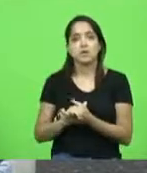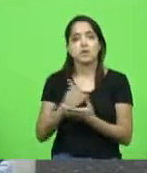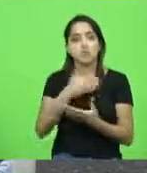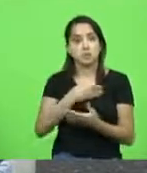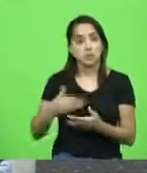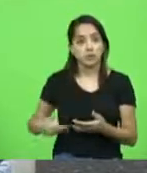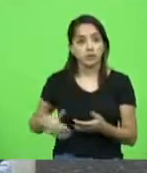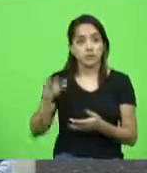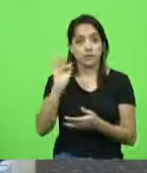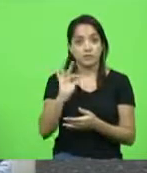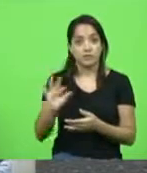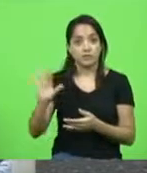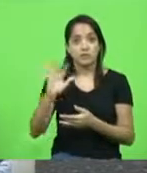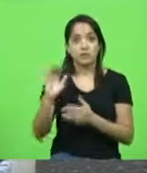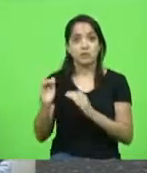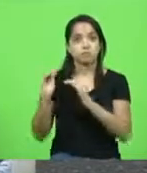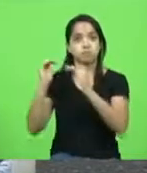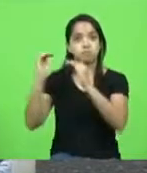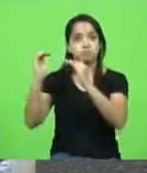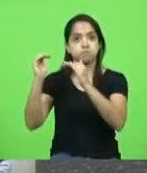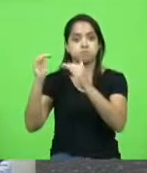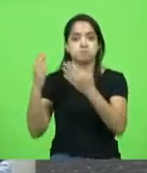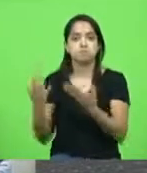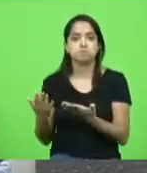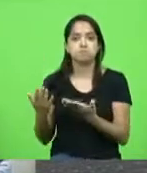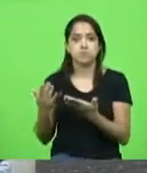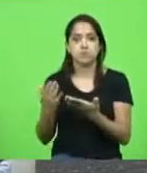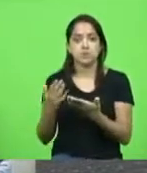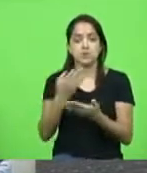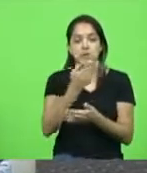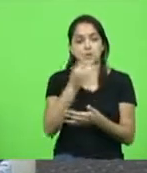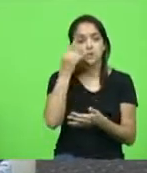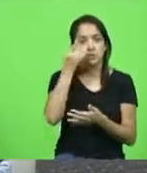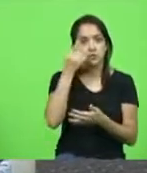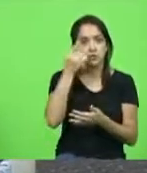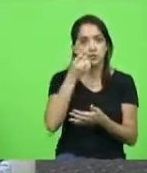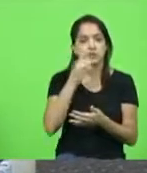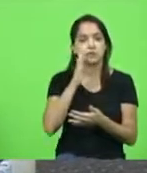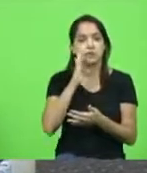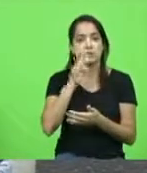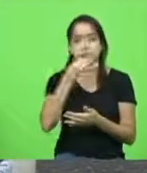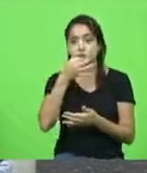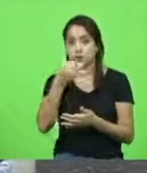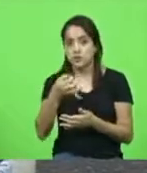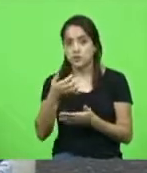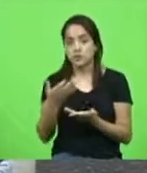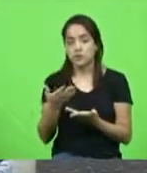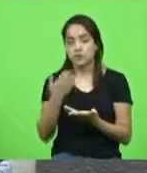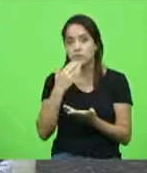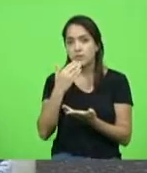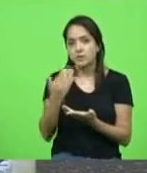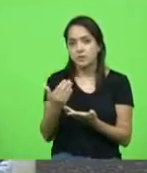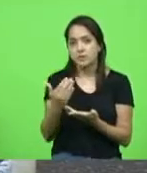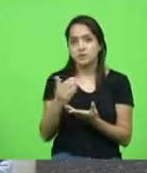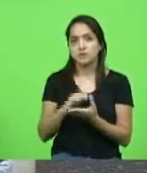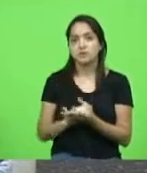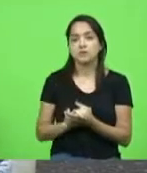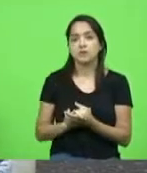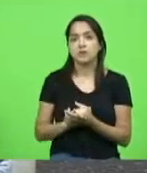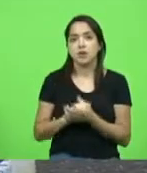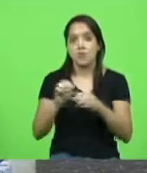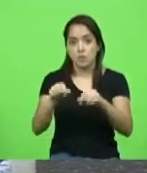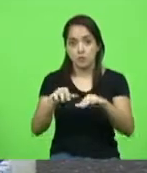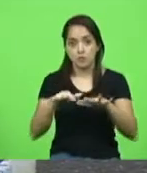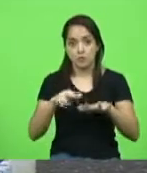federal deputado Uberlândia inclusive sugeriu que a gente Deva solicitar uma uma